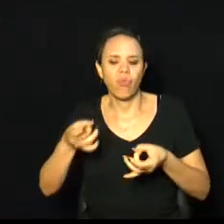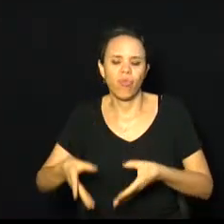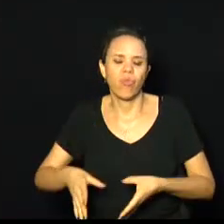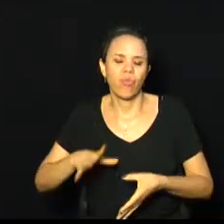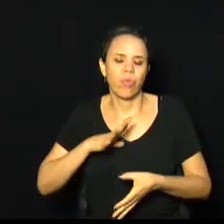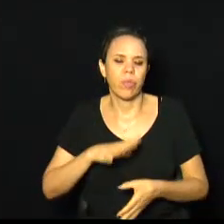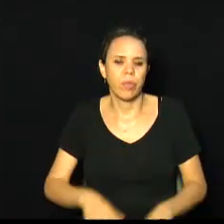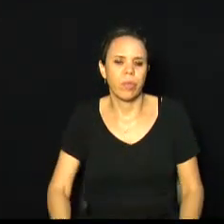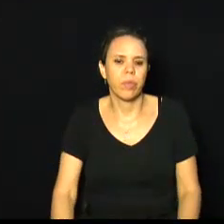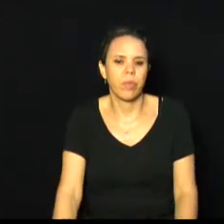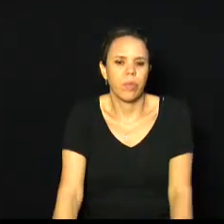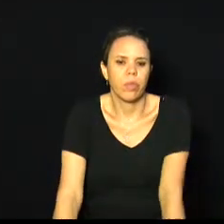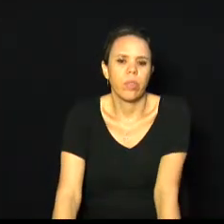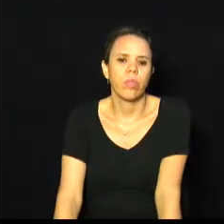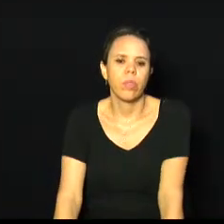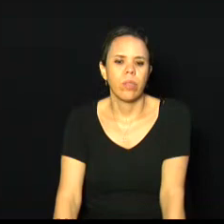municípios.